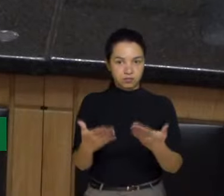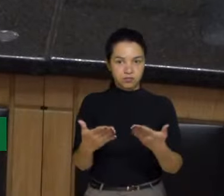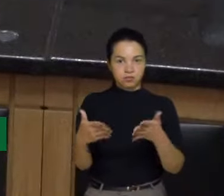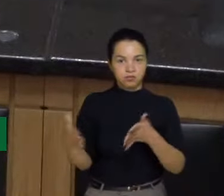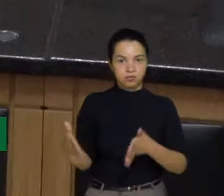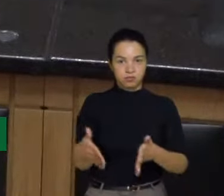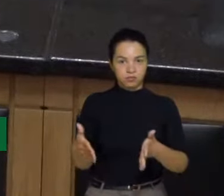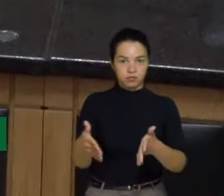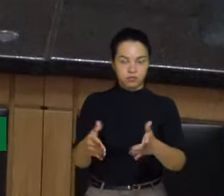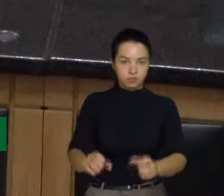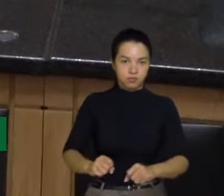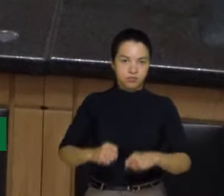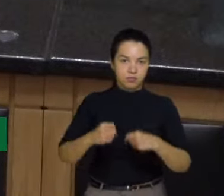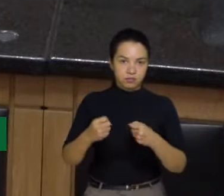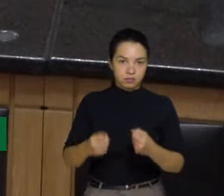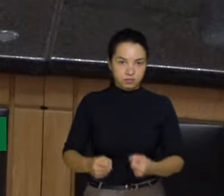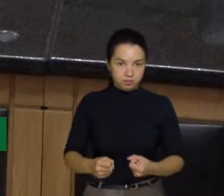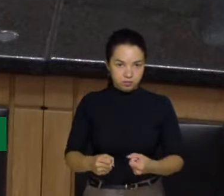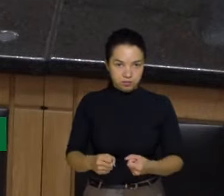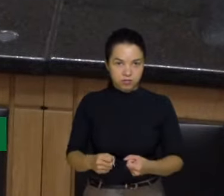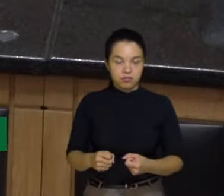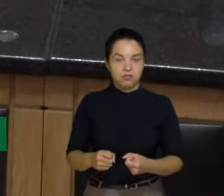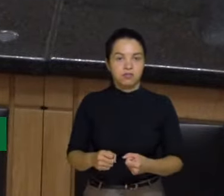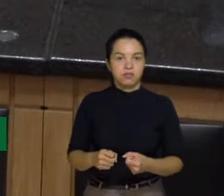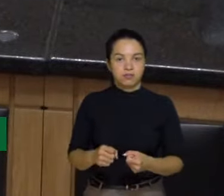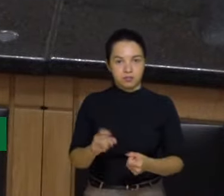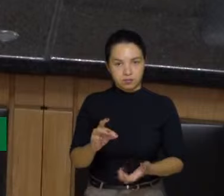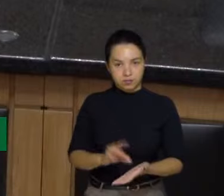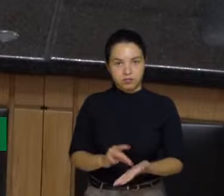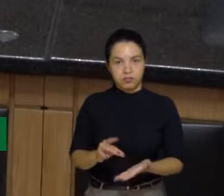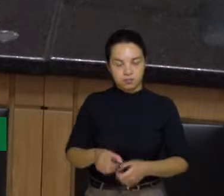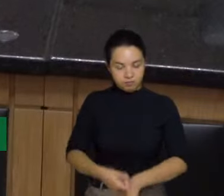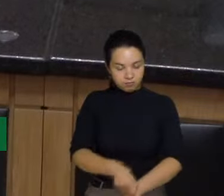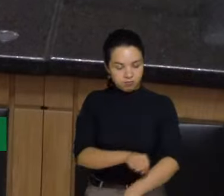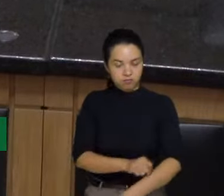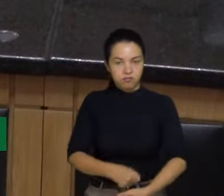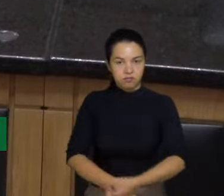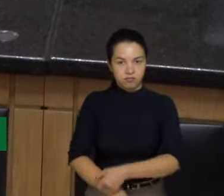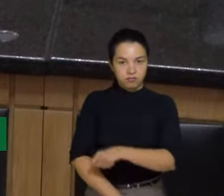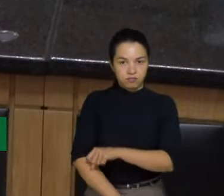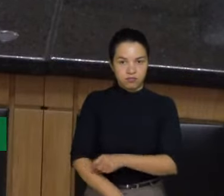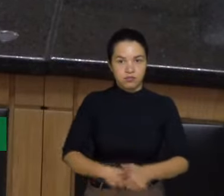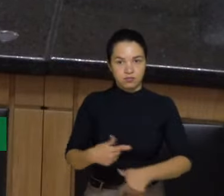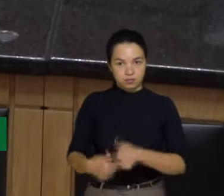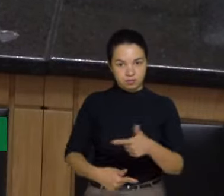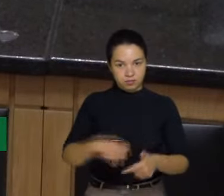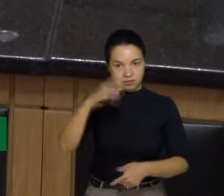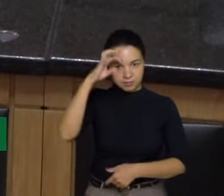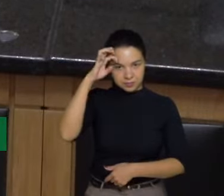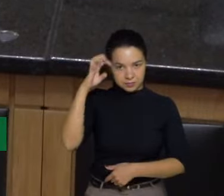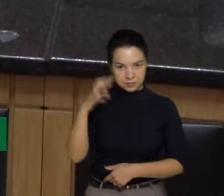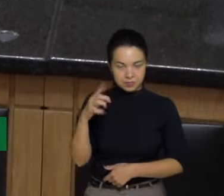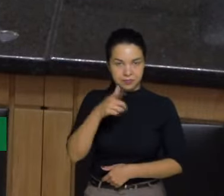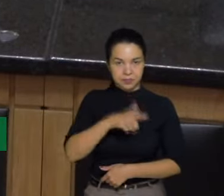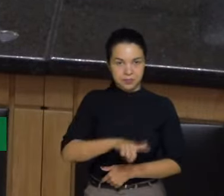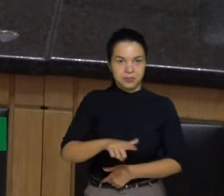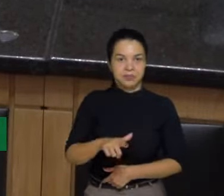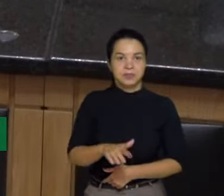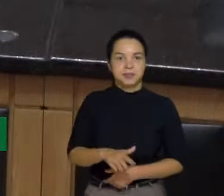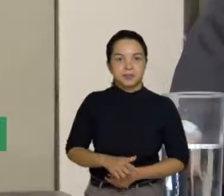está no esforço, o caminho está no empenho, o caminho está em arregaçar a manga e, com trabalho e suor, a gente chega lá e faz a diferença.